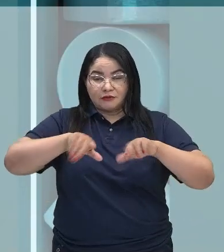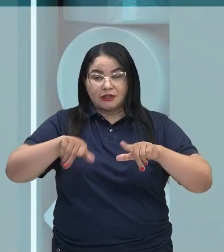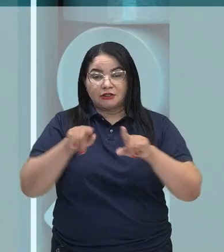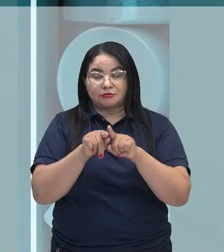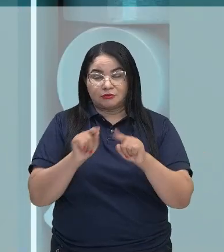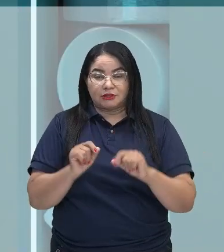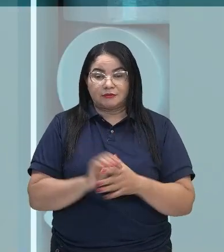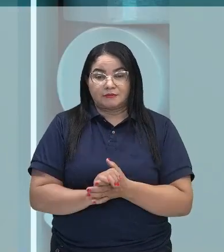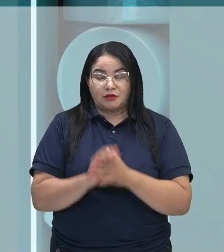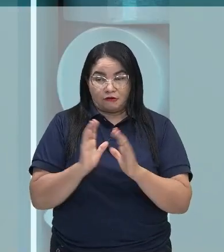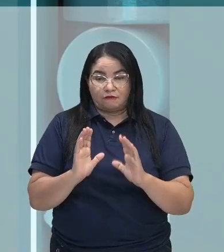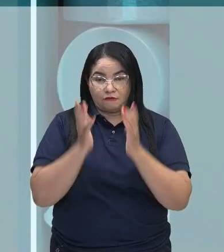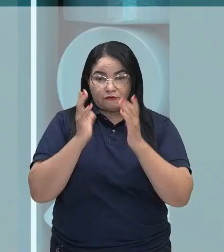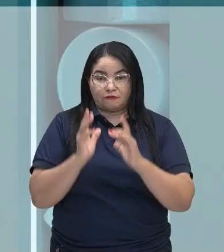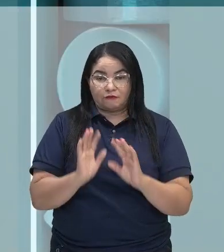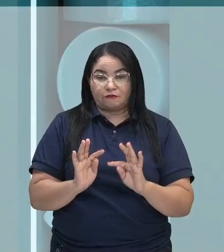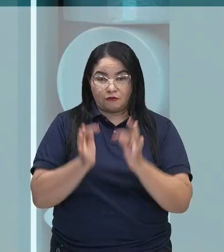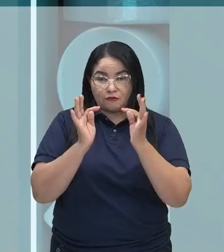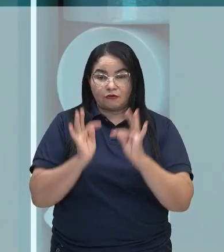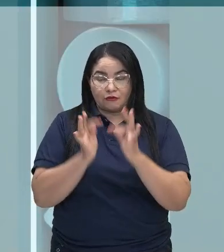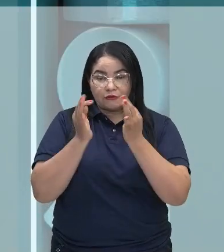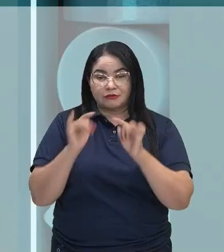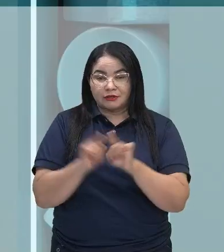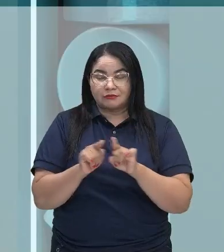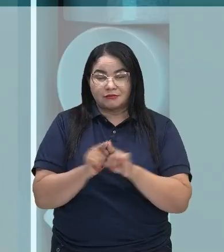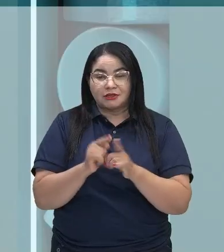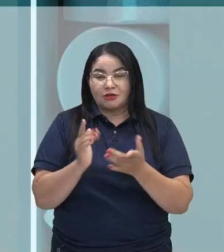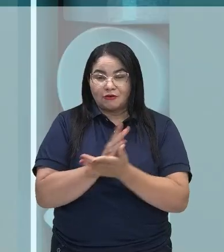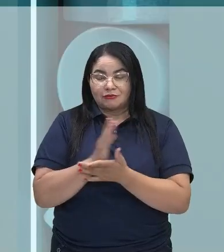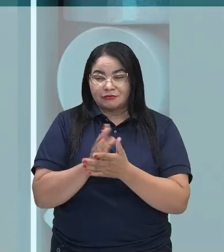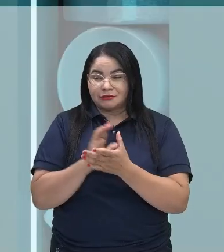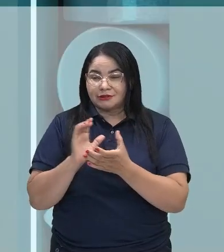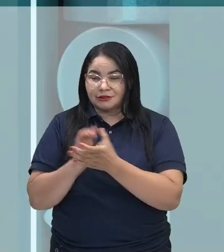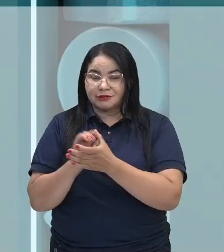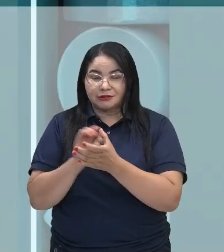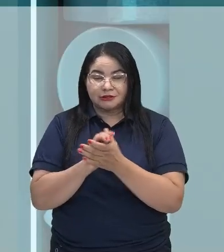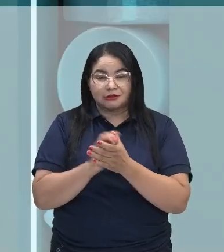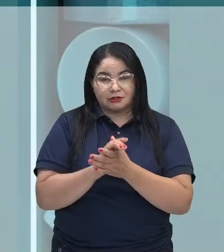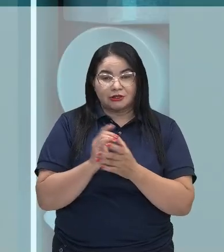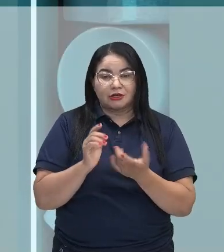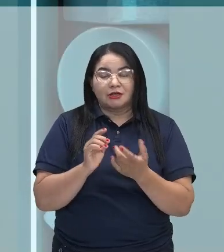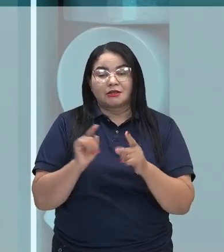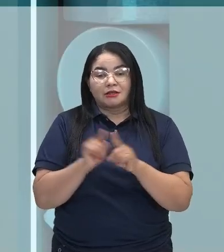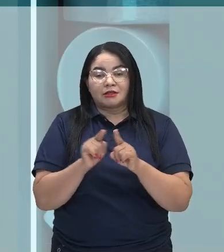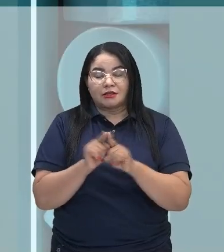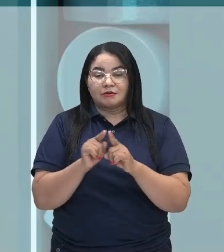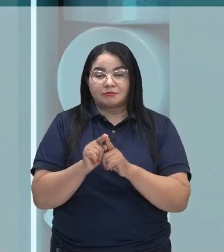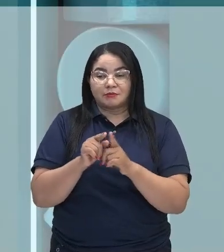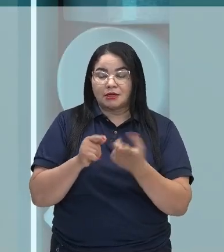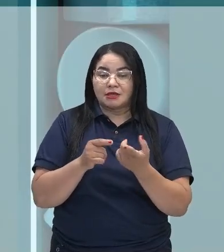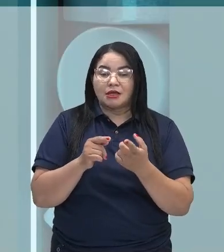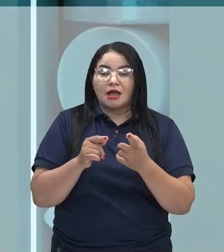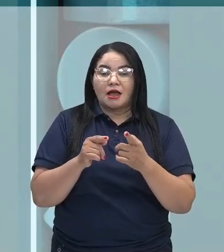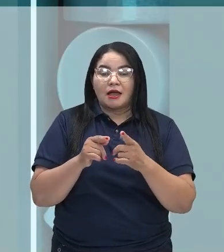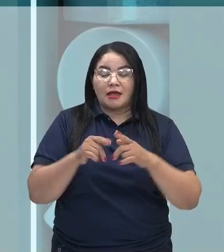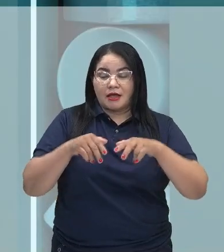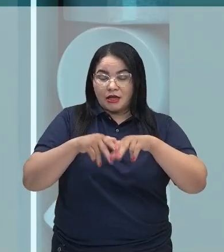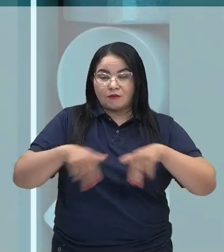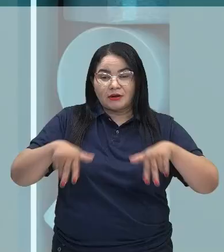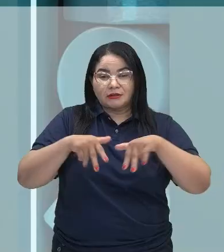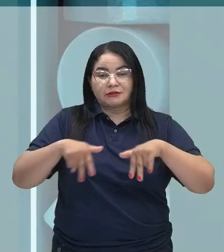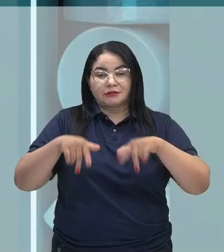importante, porque na dança folclórica existem vários casais, por exemplo, a quadrilha, a ciranda, ou seja,